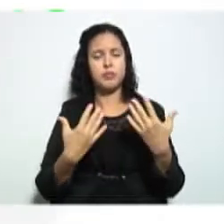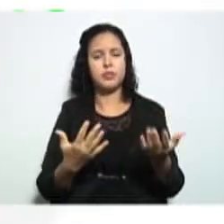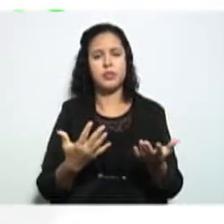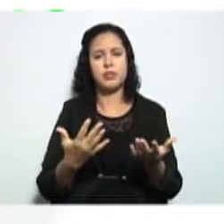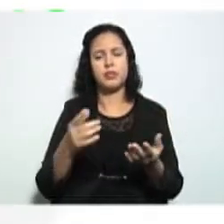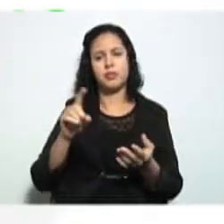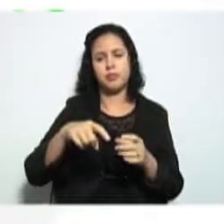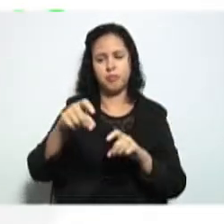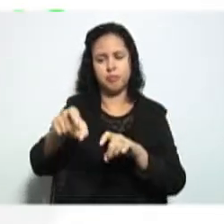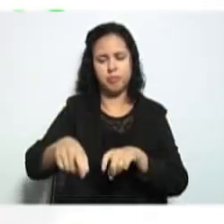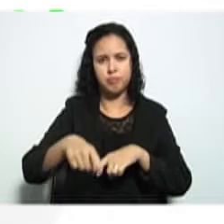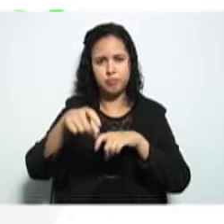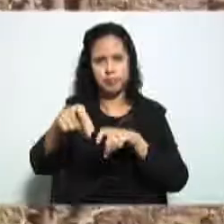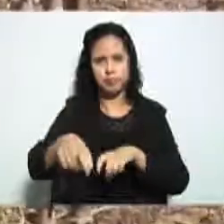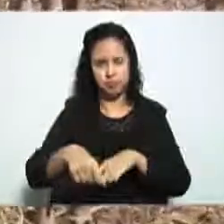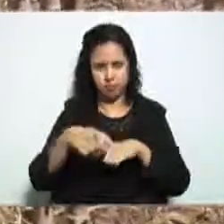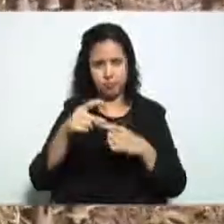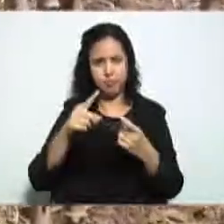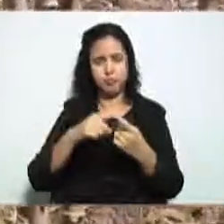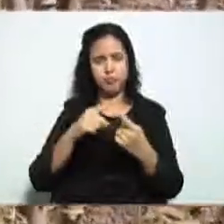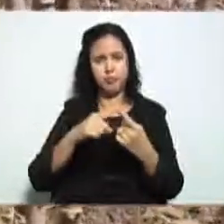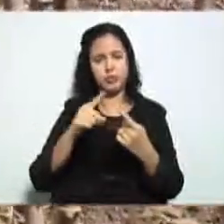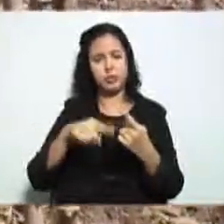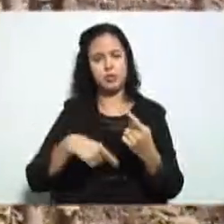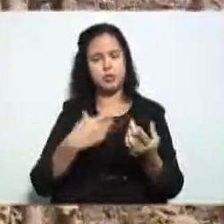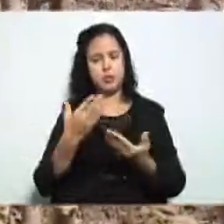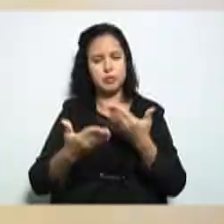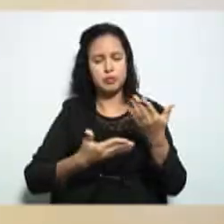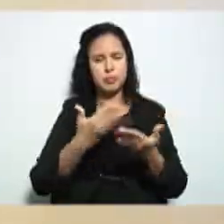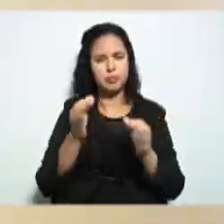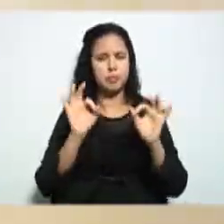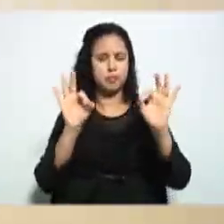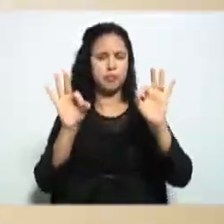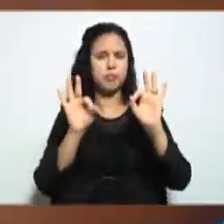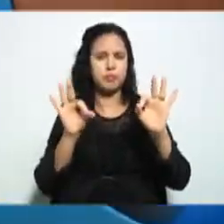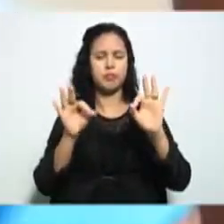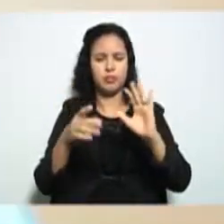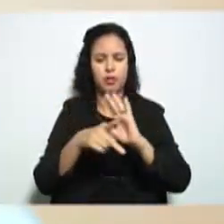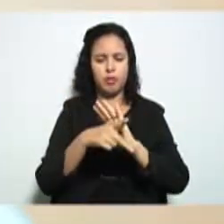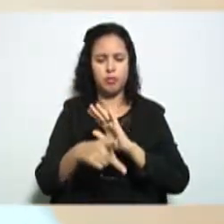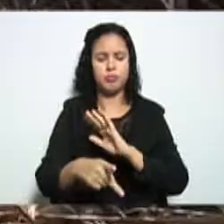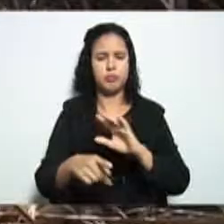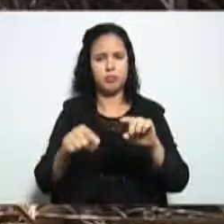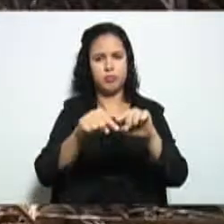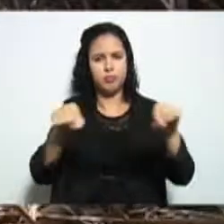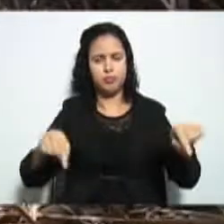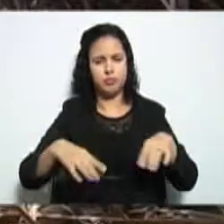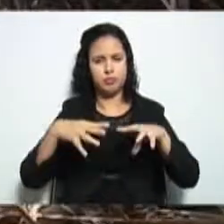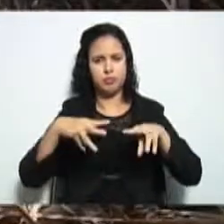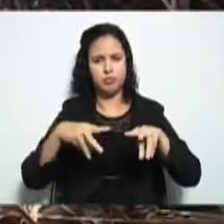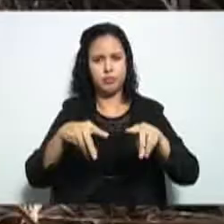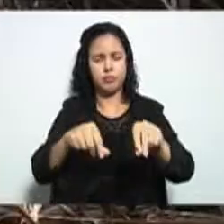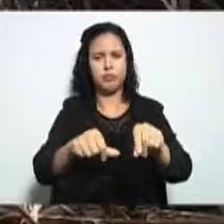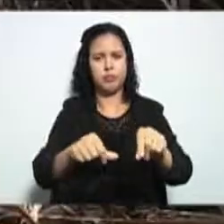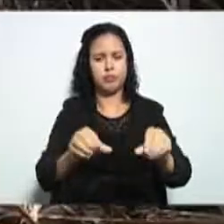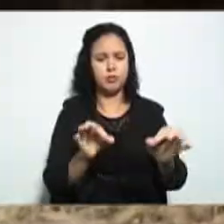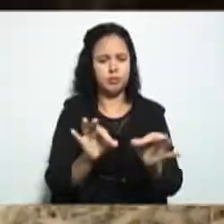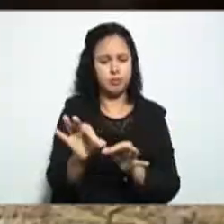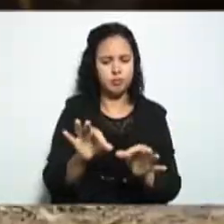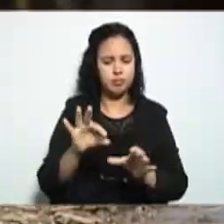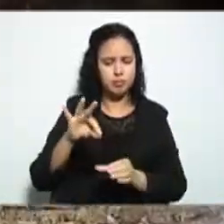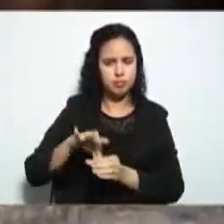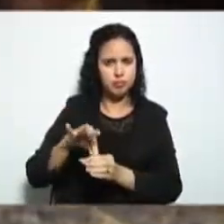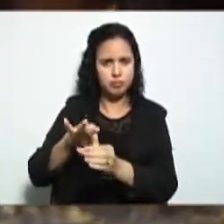Cooperativismo agropecuário. Cuidados especiais com aquilo que vem da terra. Desde o preparo na hora de